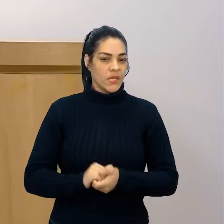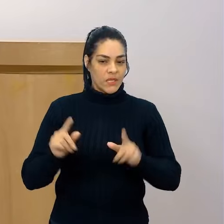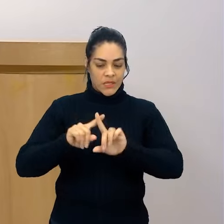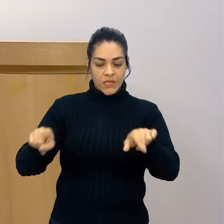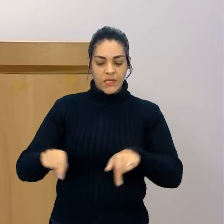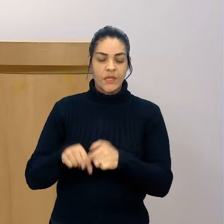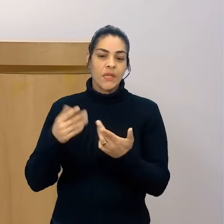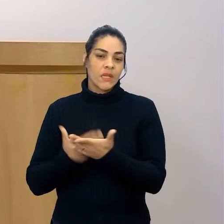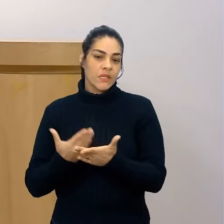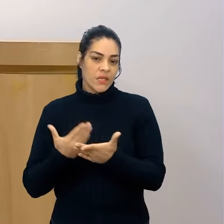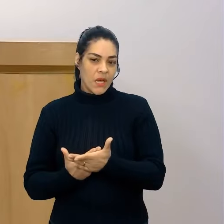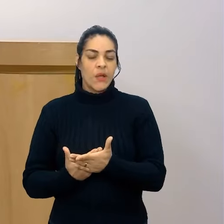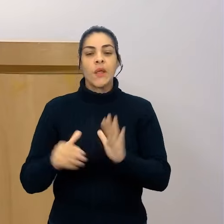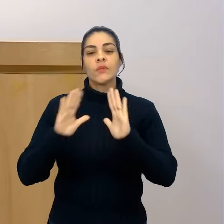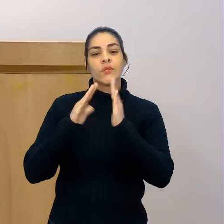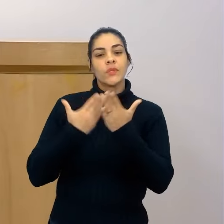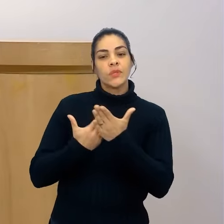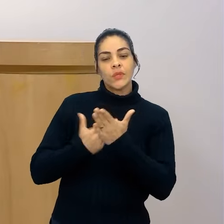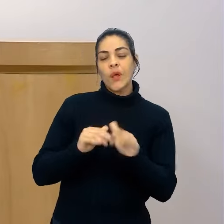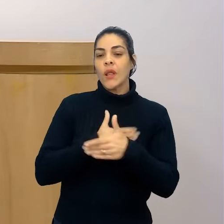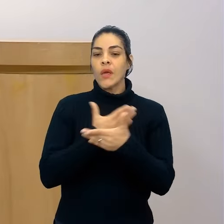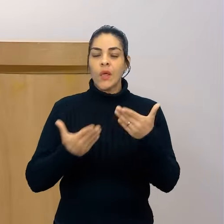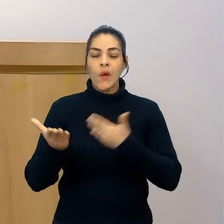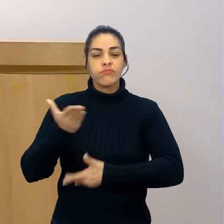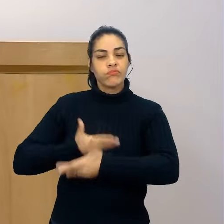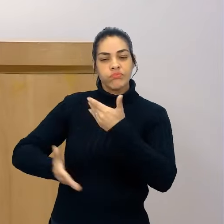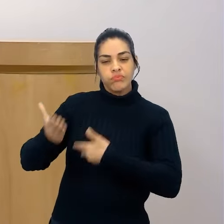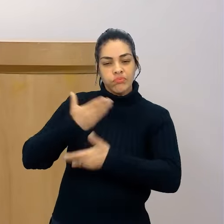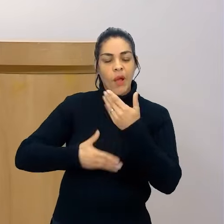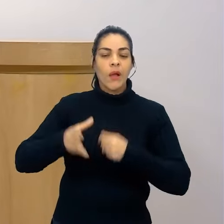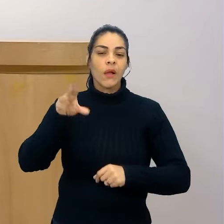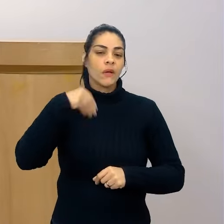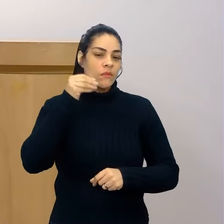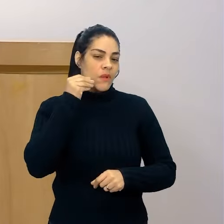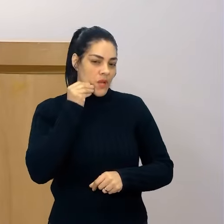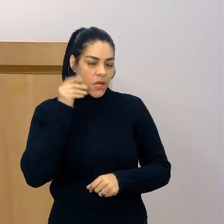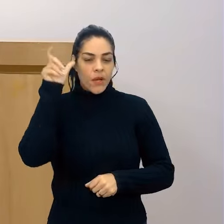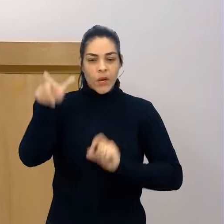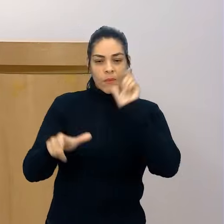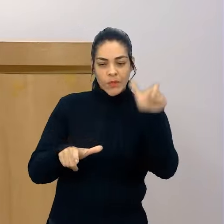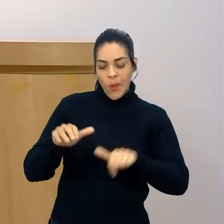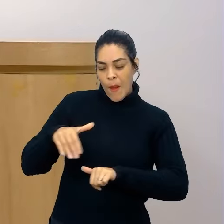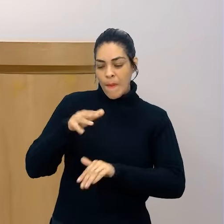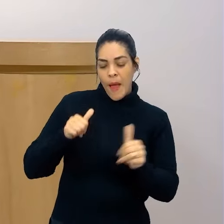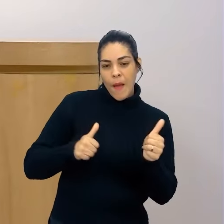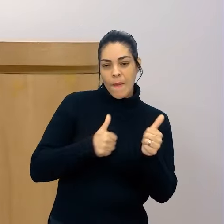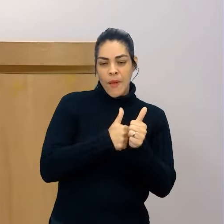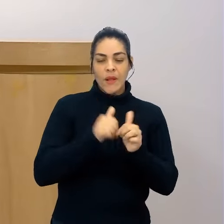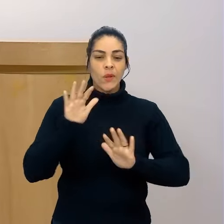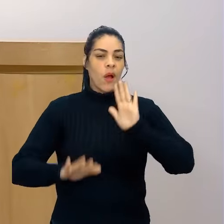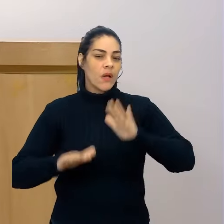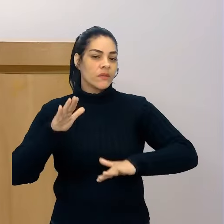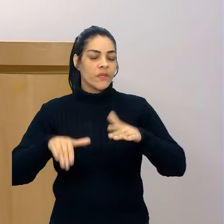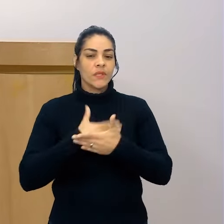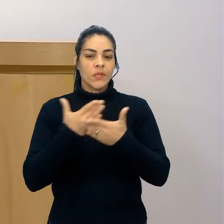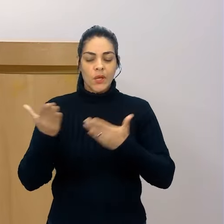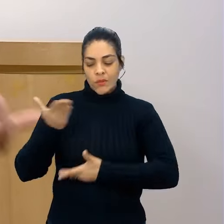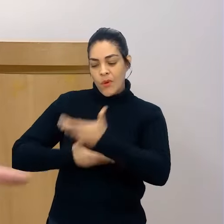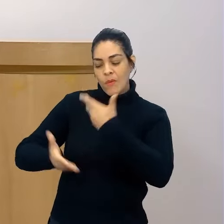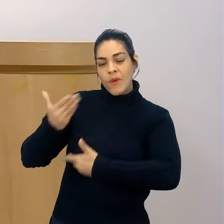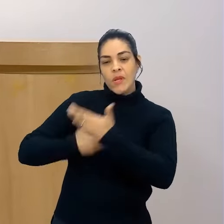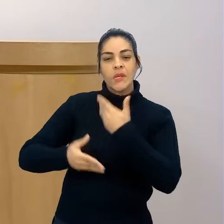de escola, e aí a gente acaba compartilhando essas experiências com quem está mais próximo. Às vezes eu compartilhava experiência